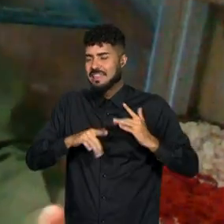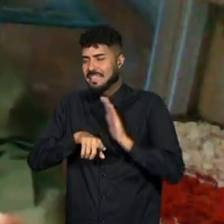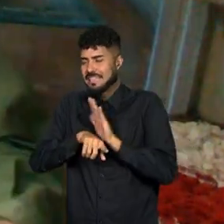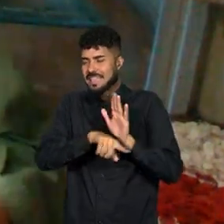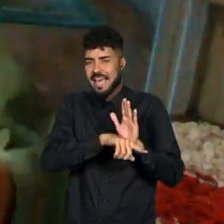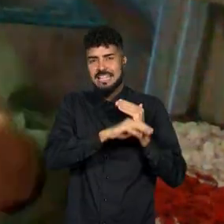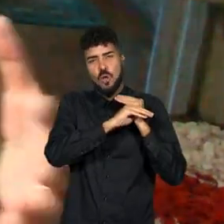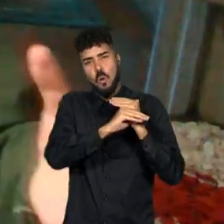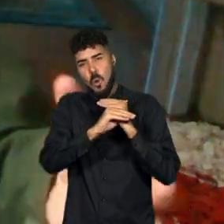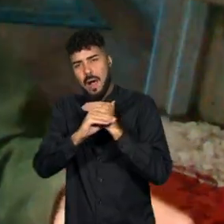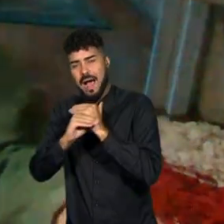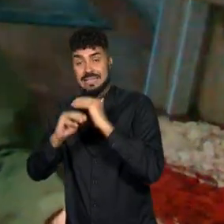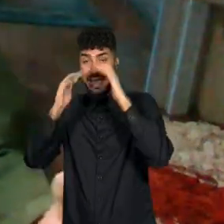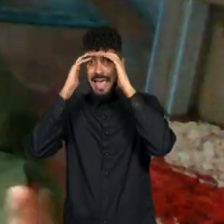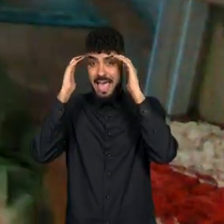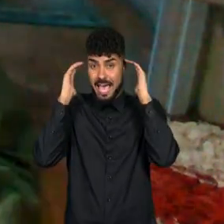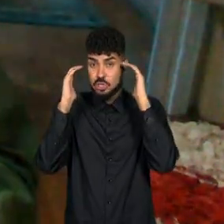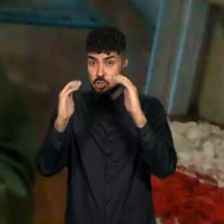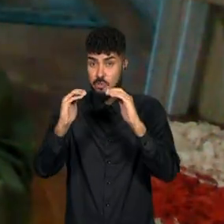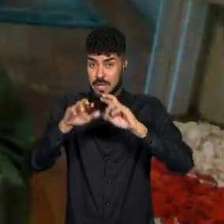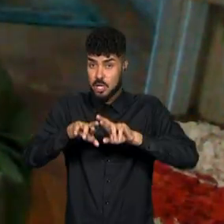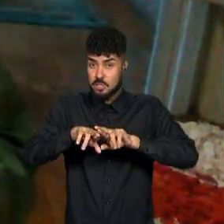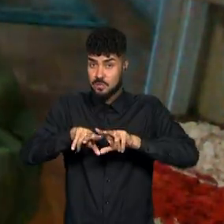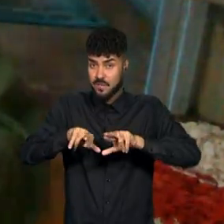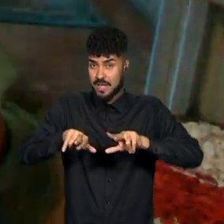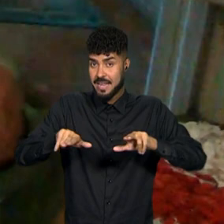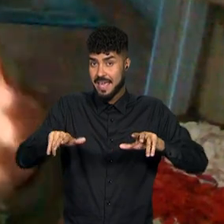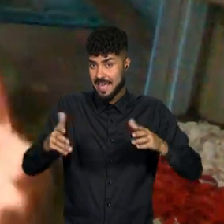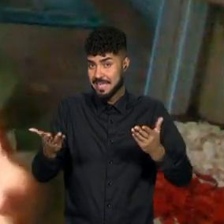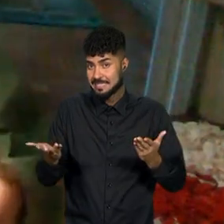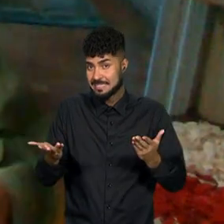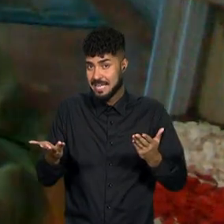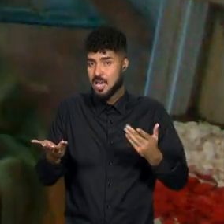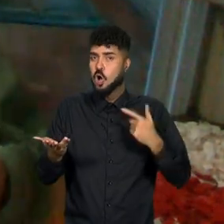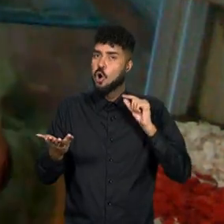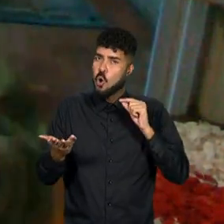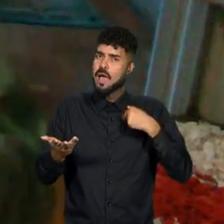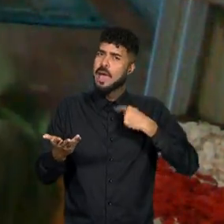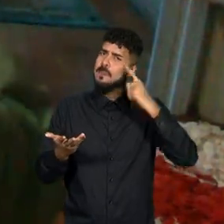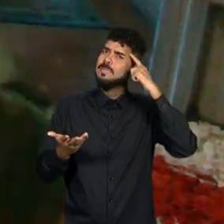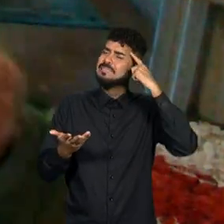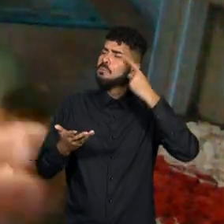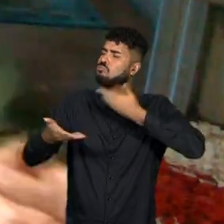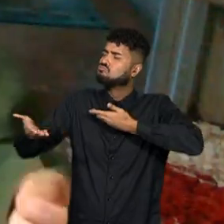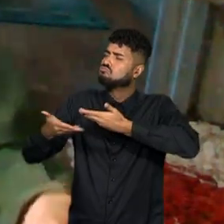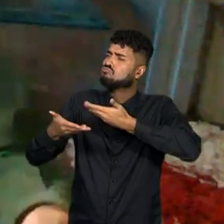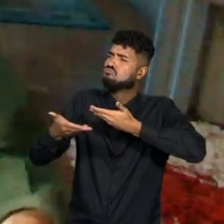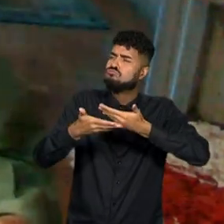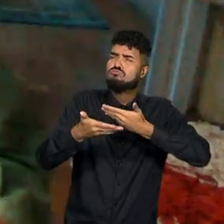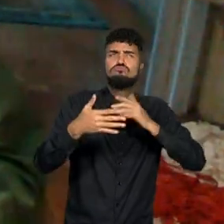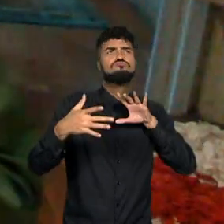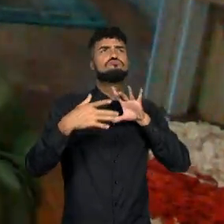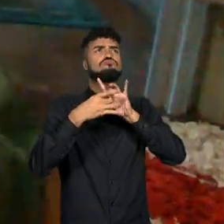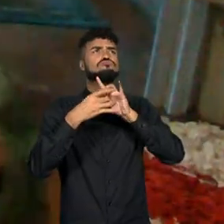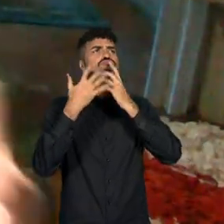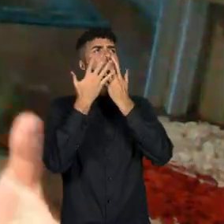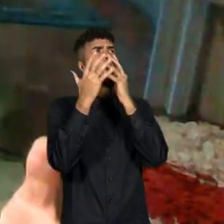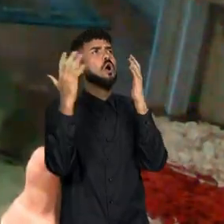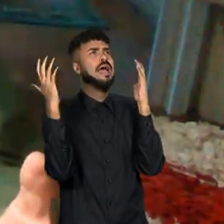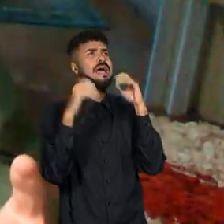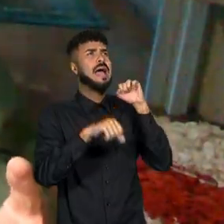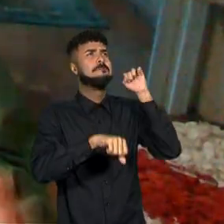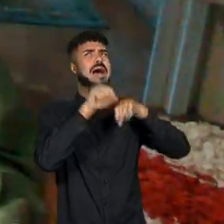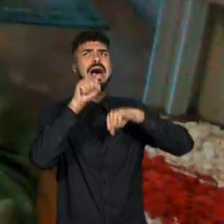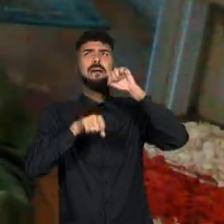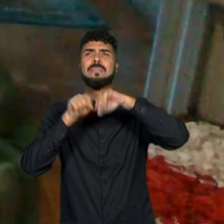igualdade, respeito às diferenças, visão holística de convivência com a natureza, sem